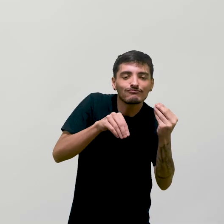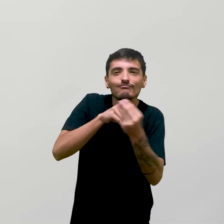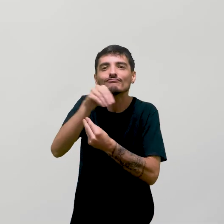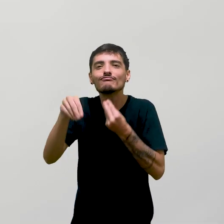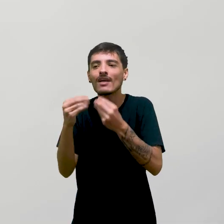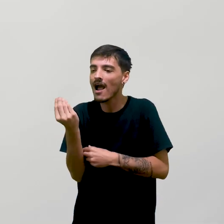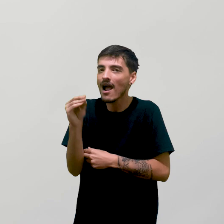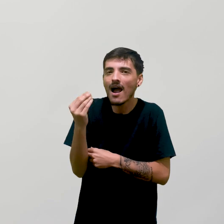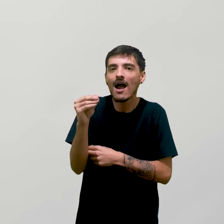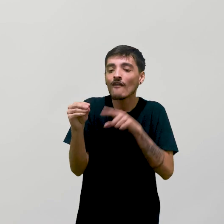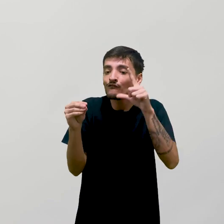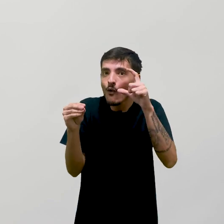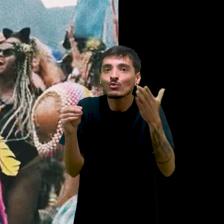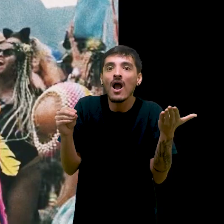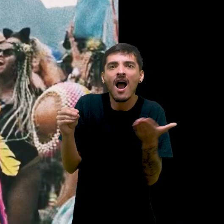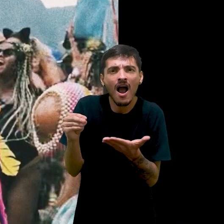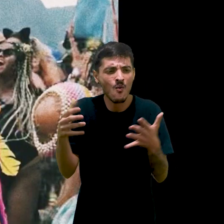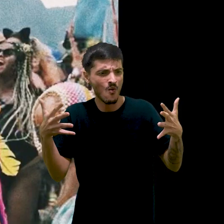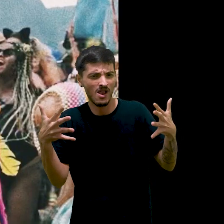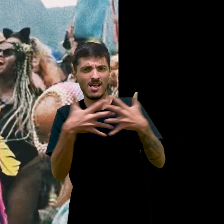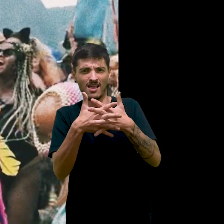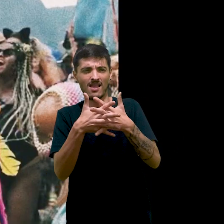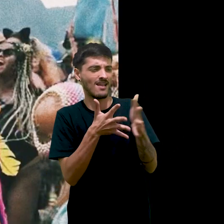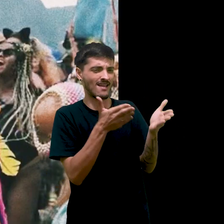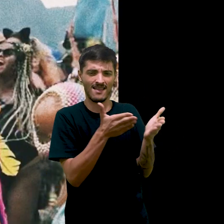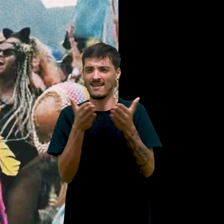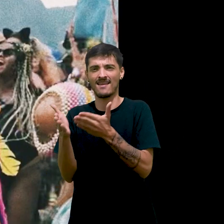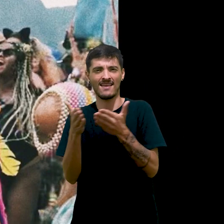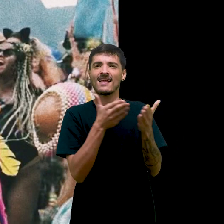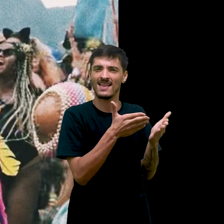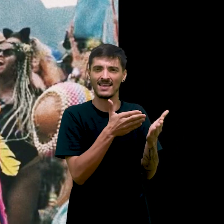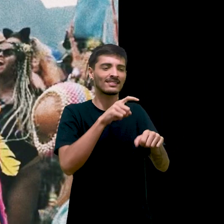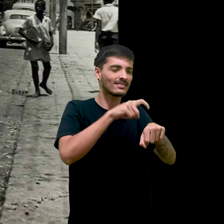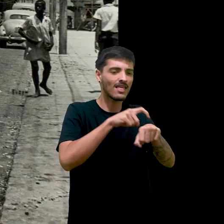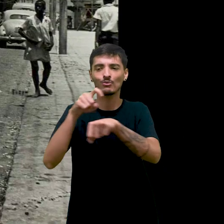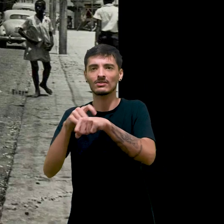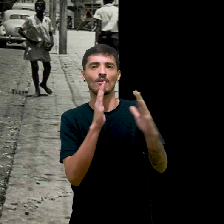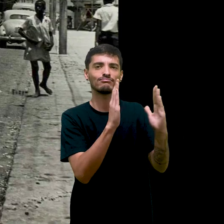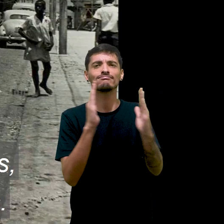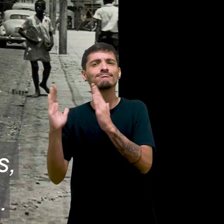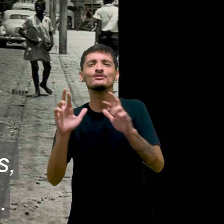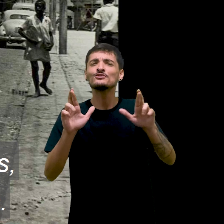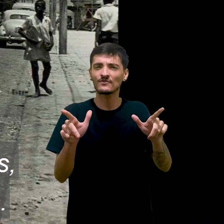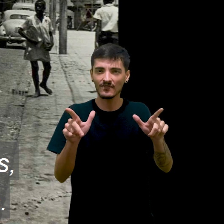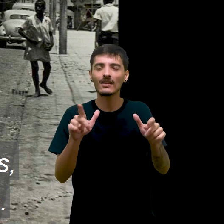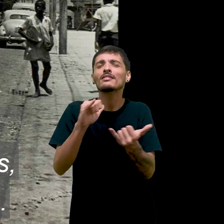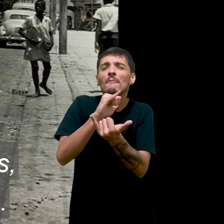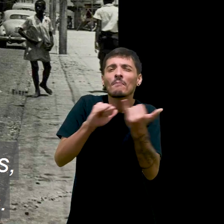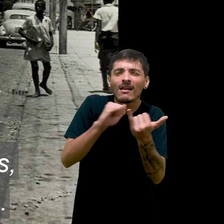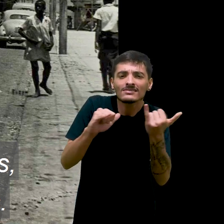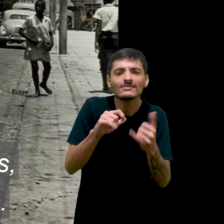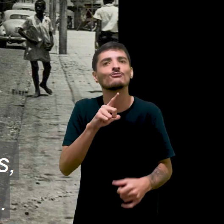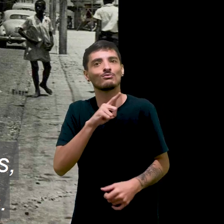dão outra dimensão para aquele real. Mas ao inserir as imagens recentes, ele coloca um problema. Dá um certo